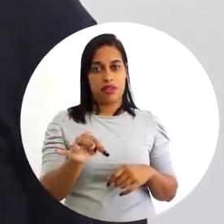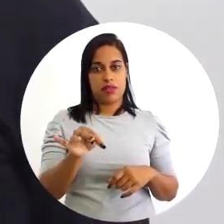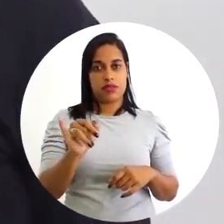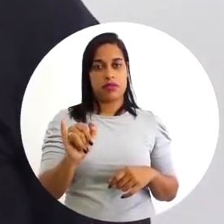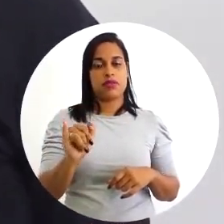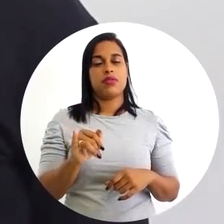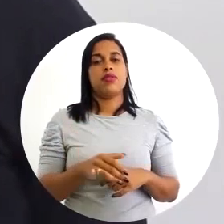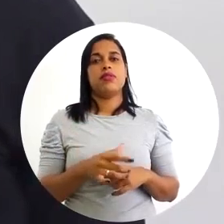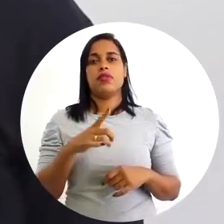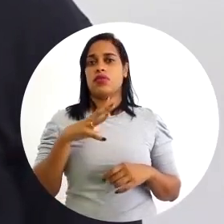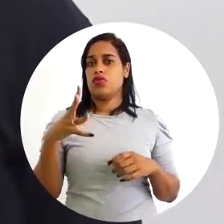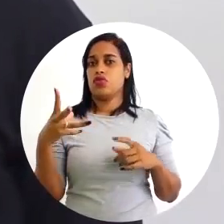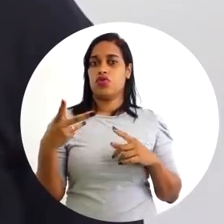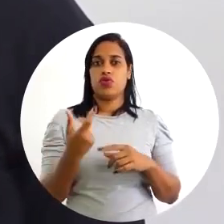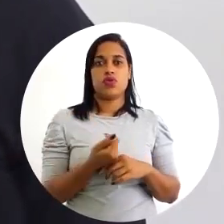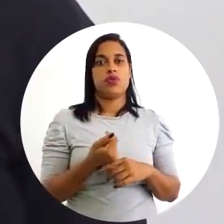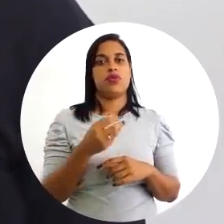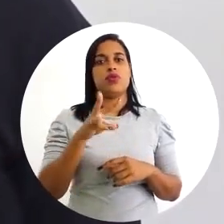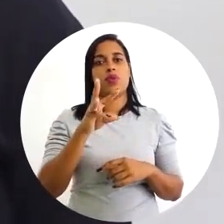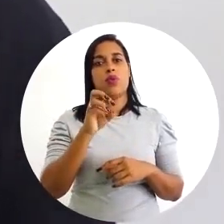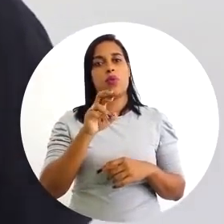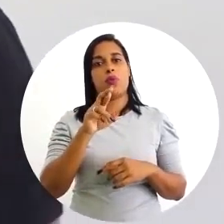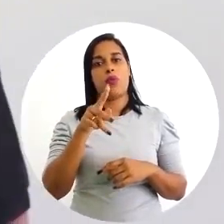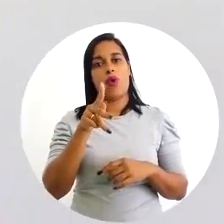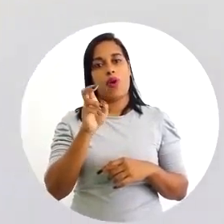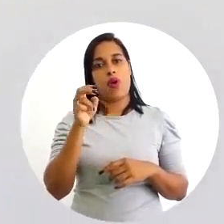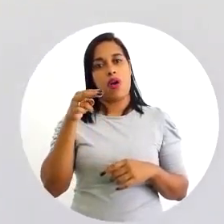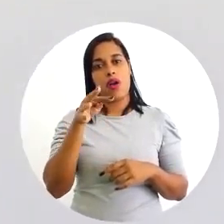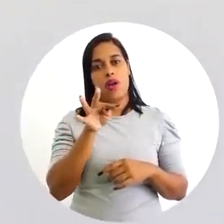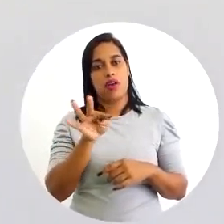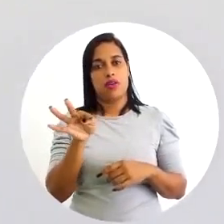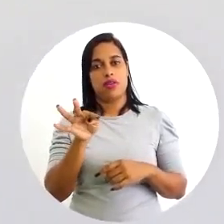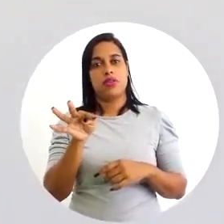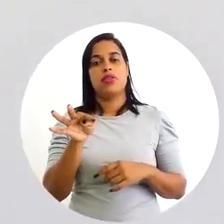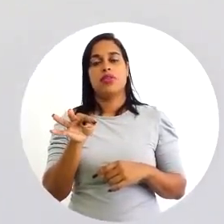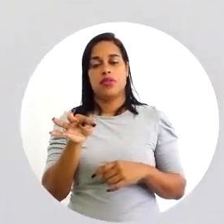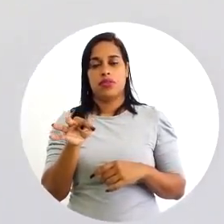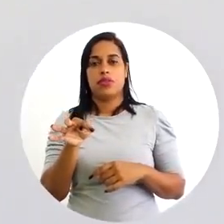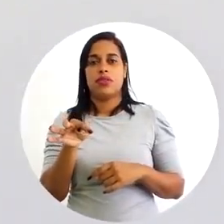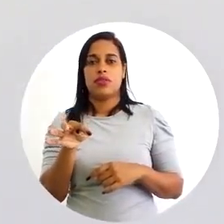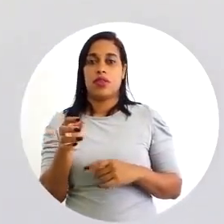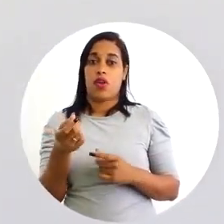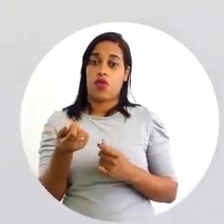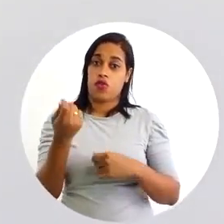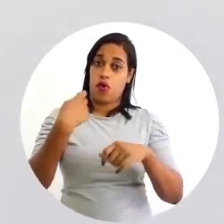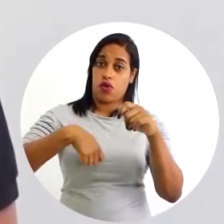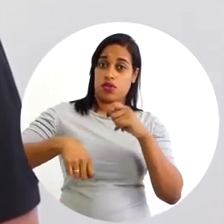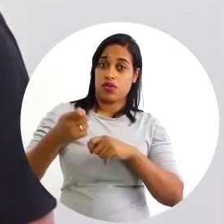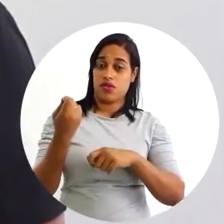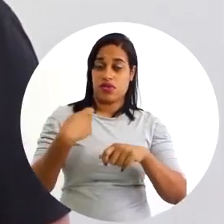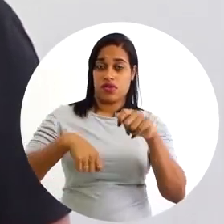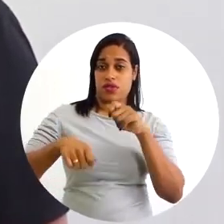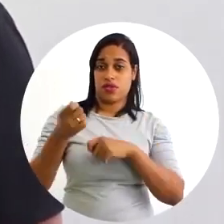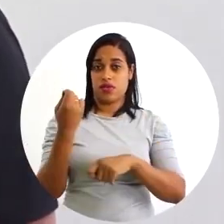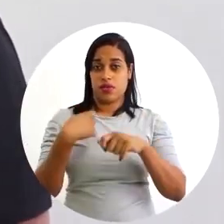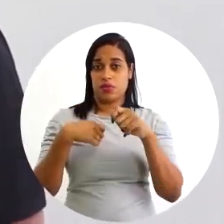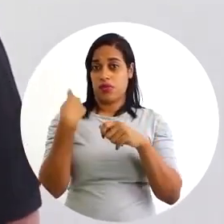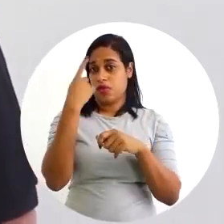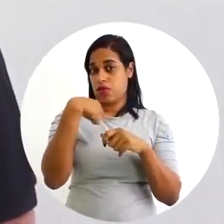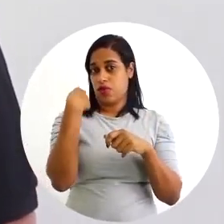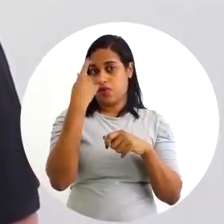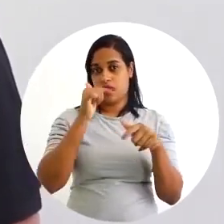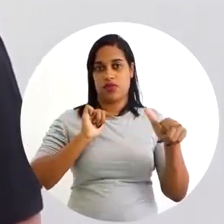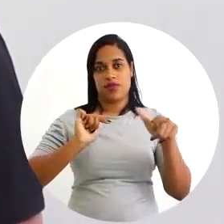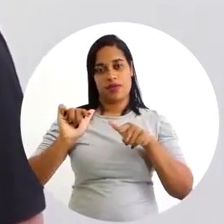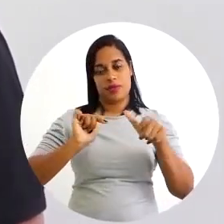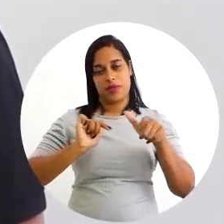in the total hours worked. Então, é as condições econômicas e o total de horas